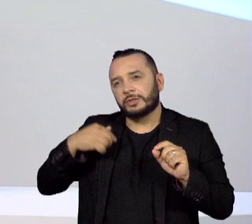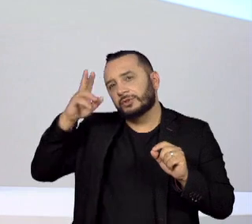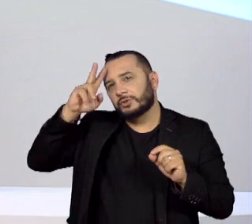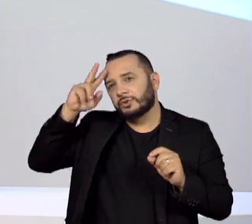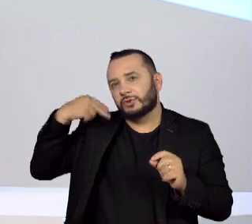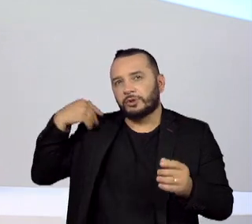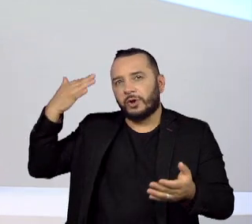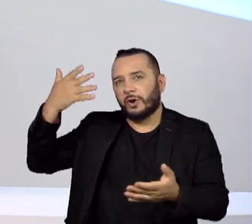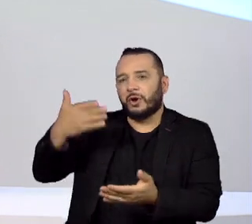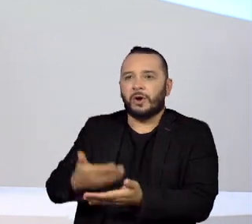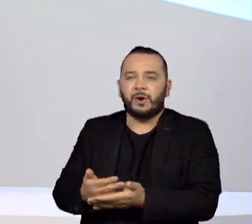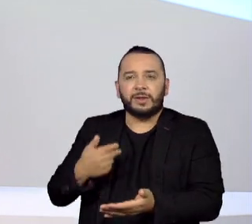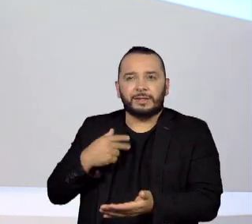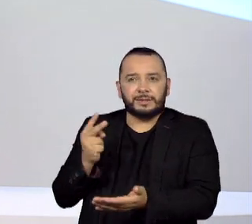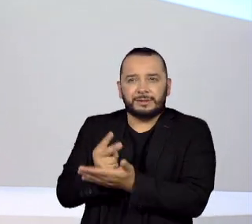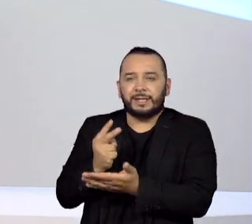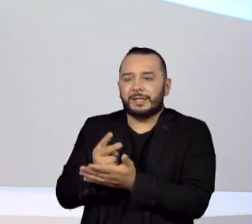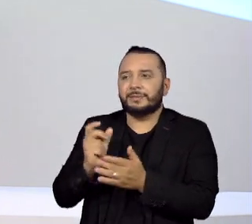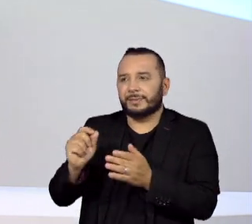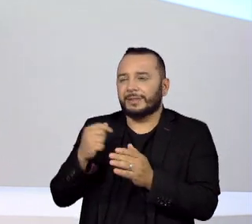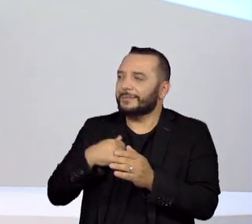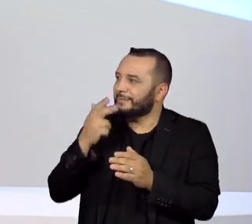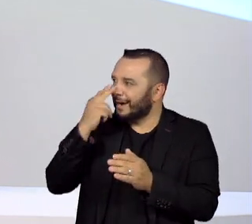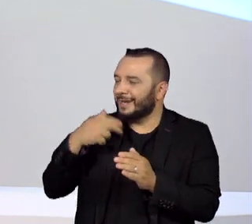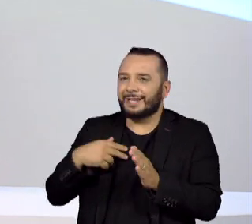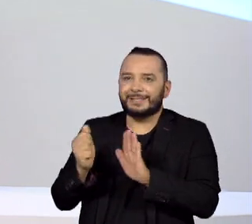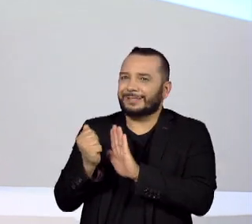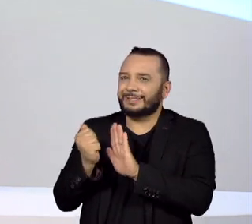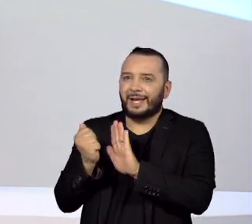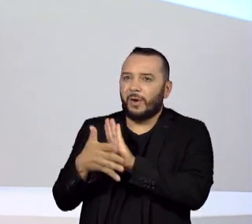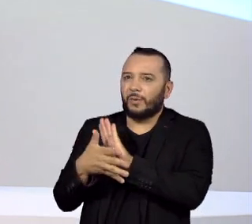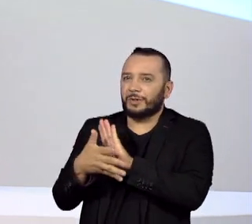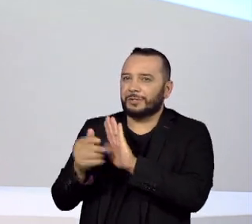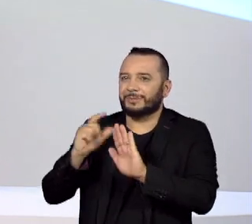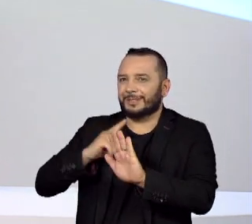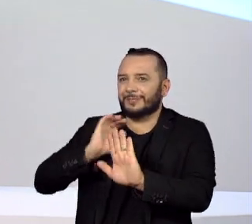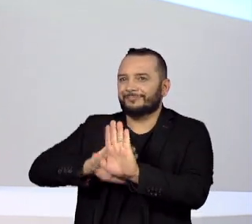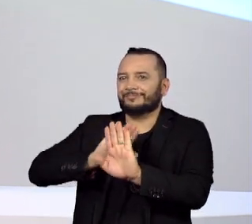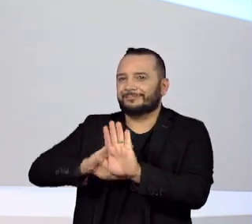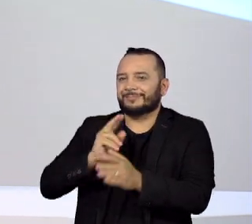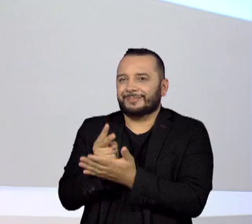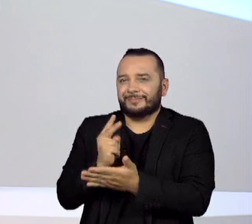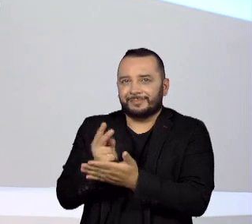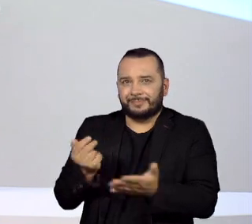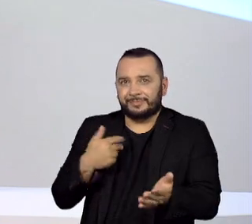esse denso algoritmo. Isso está posto. Então, a